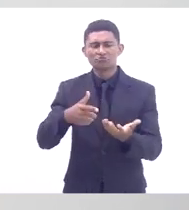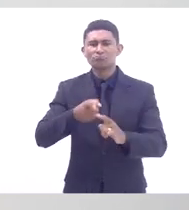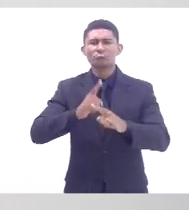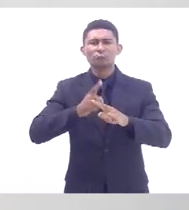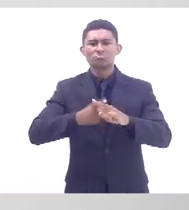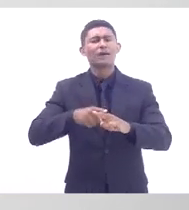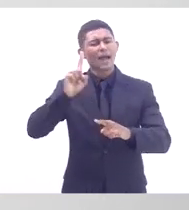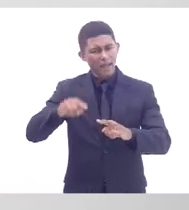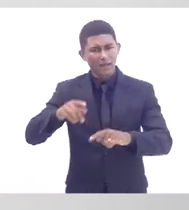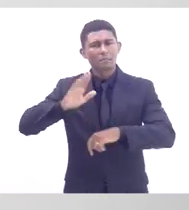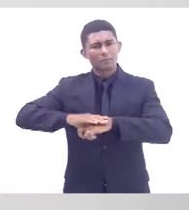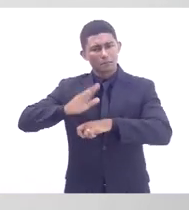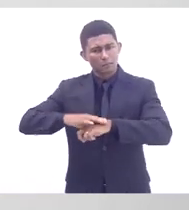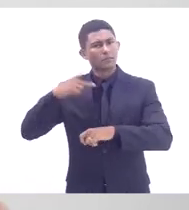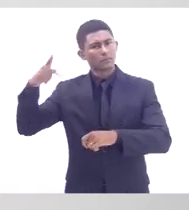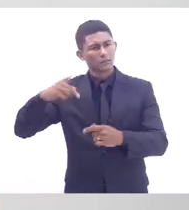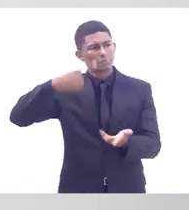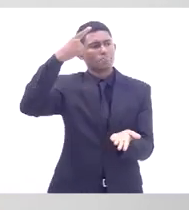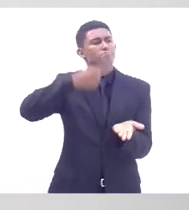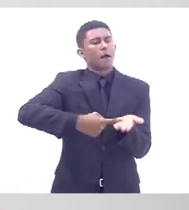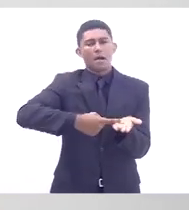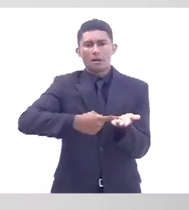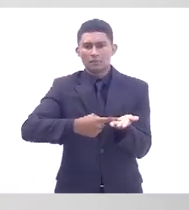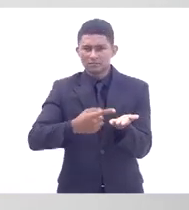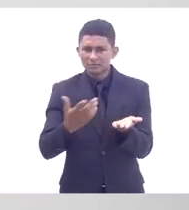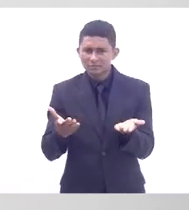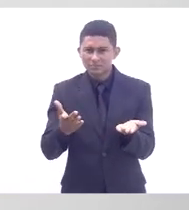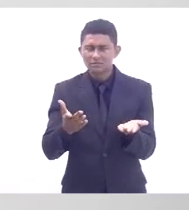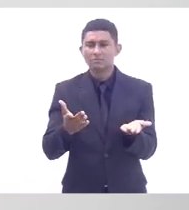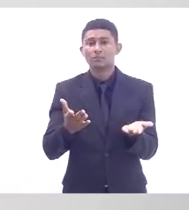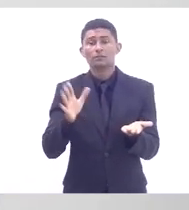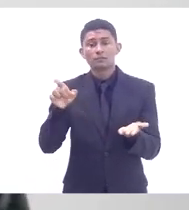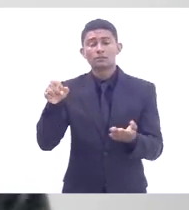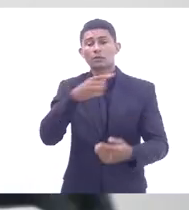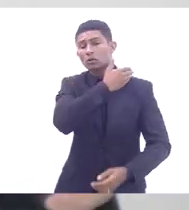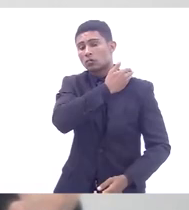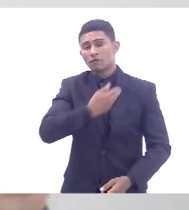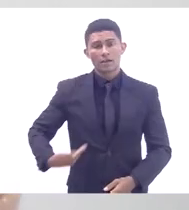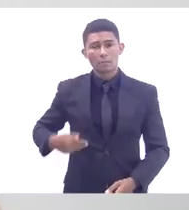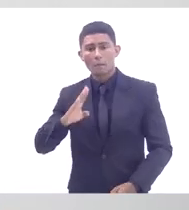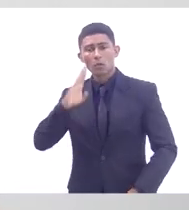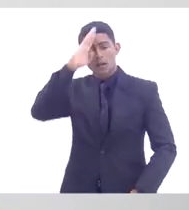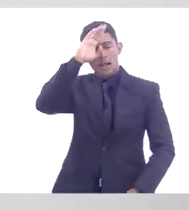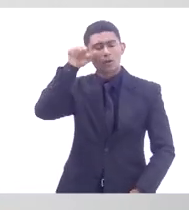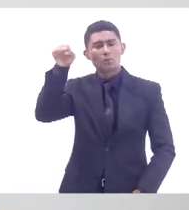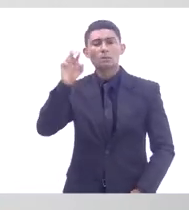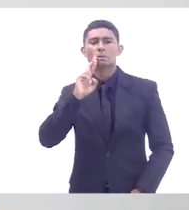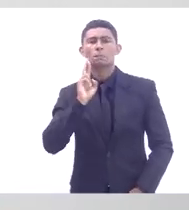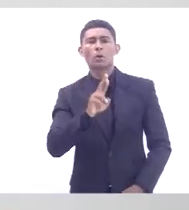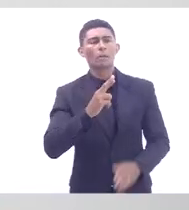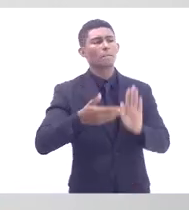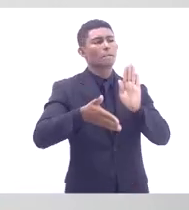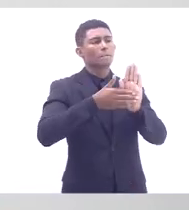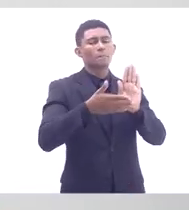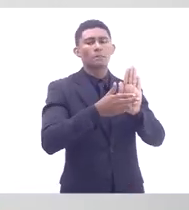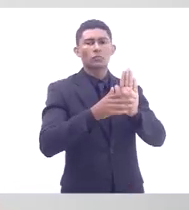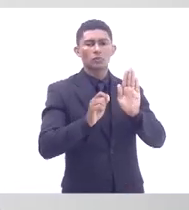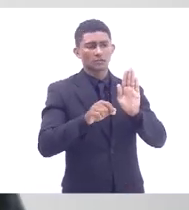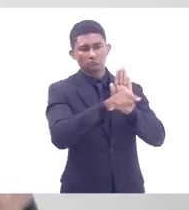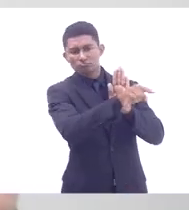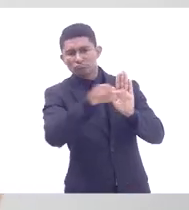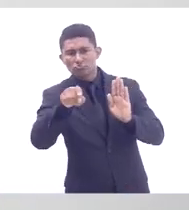federativo é a resposta e a proposta do Governo bolsonaro foi ferir ainda mais autonomia Federativa